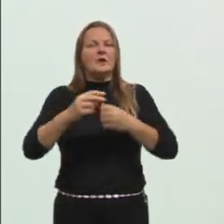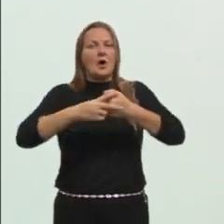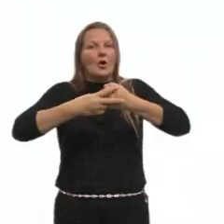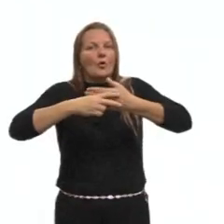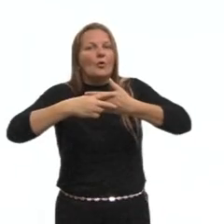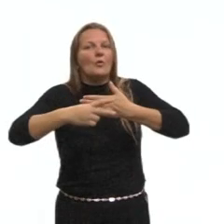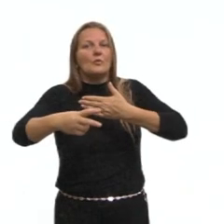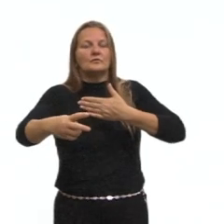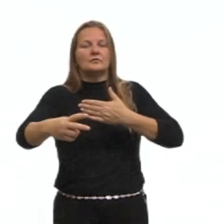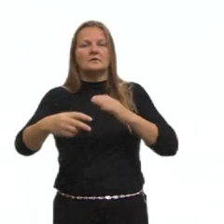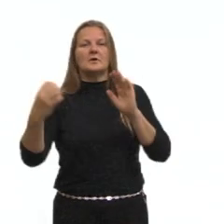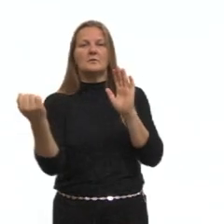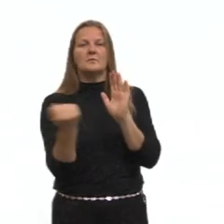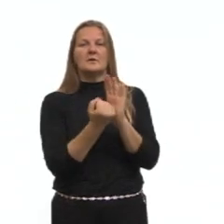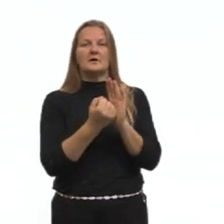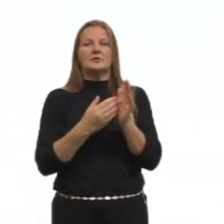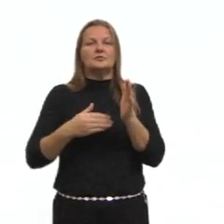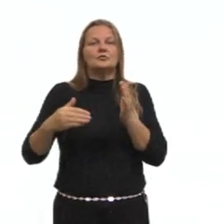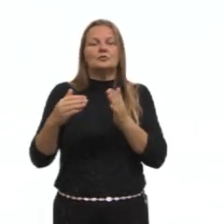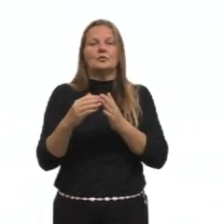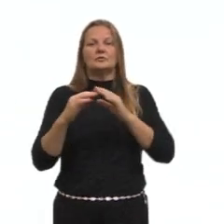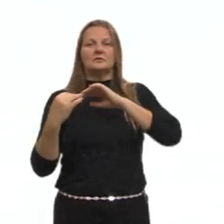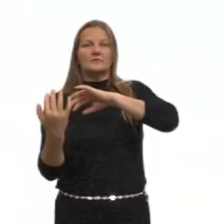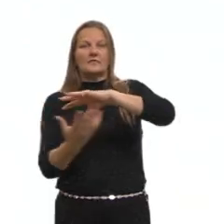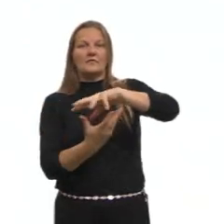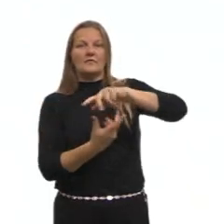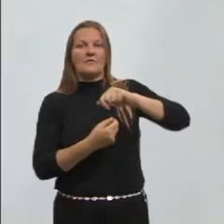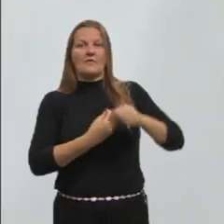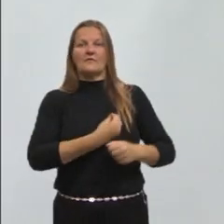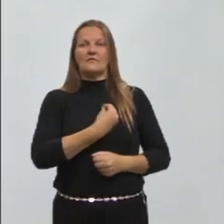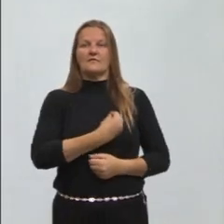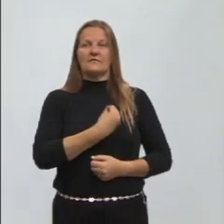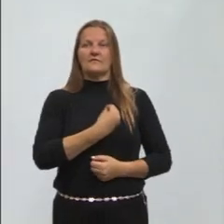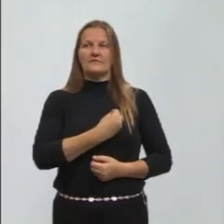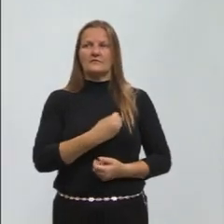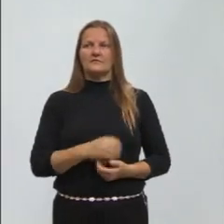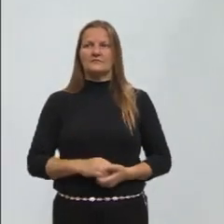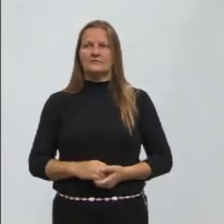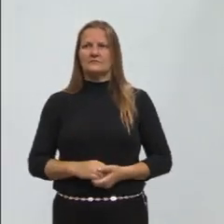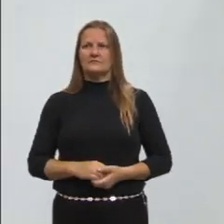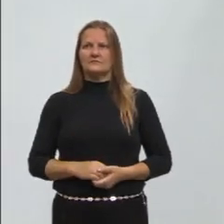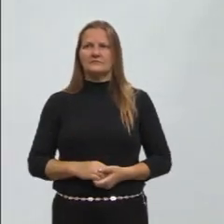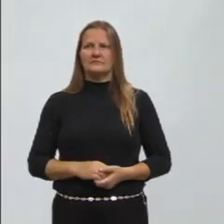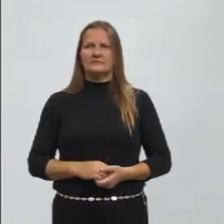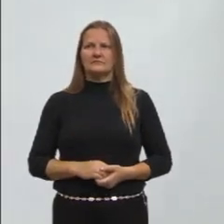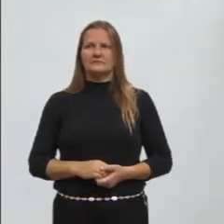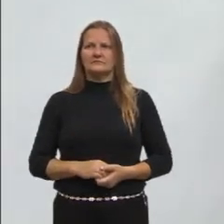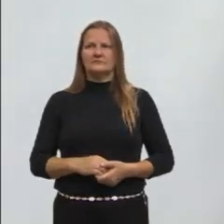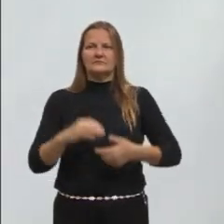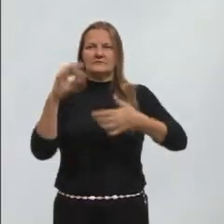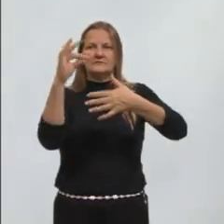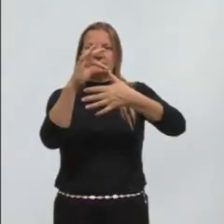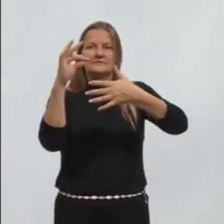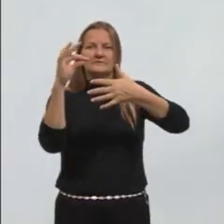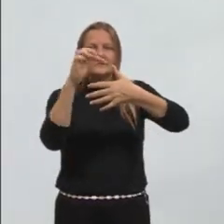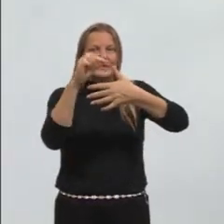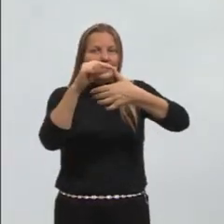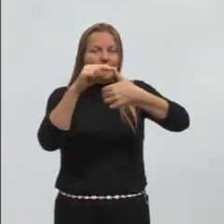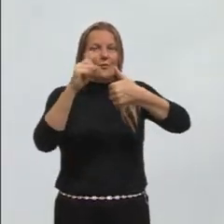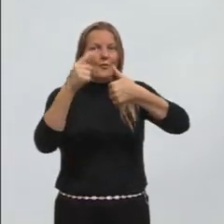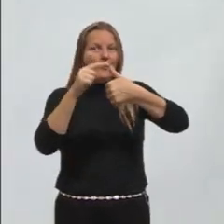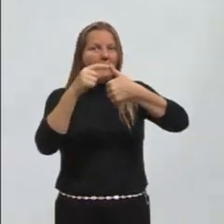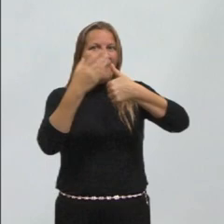que tem impactos em todas as esferas exatamente daria para fazer uma aula de cada Impacto de cada uma de